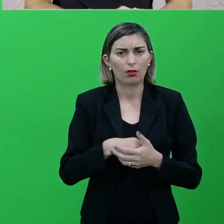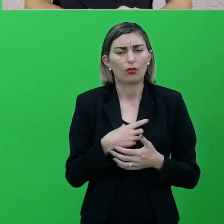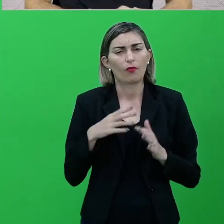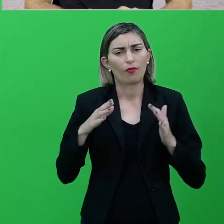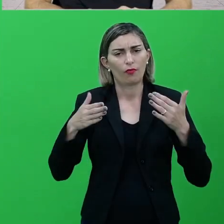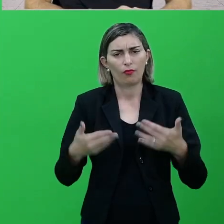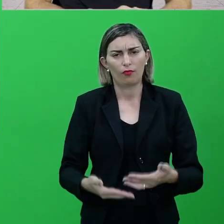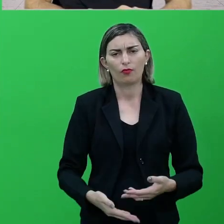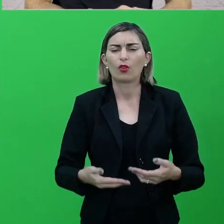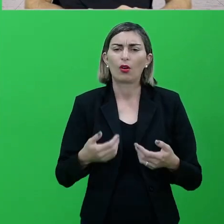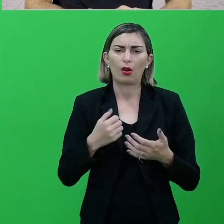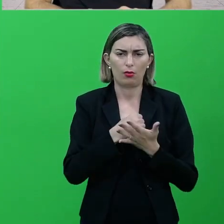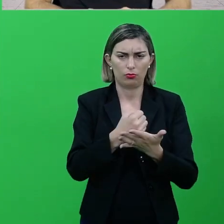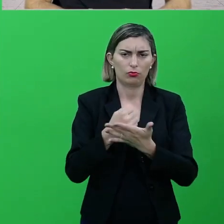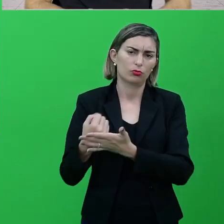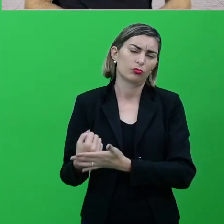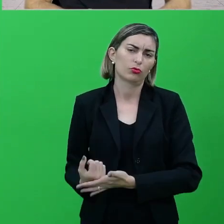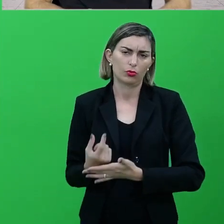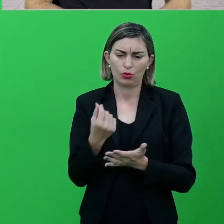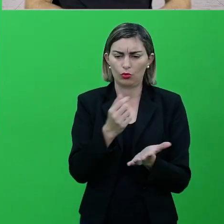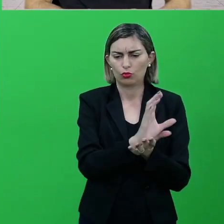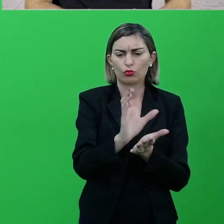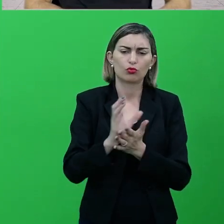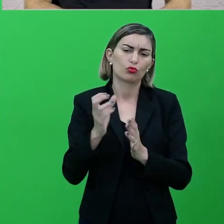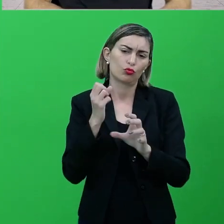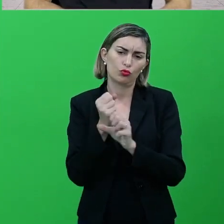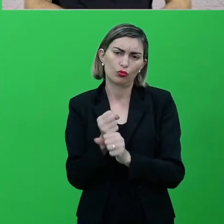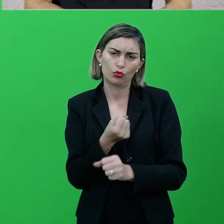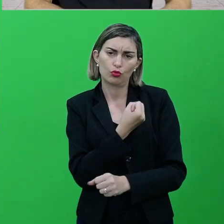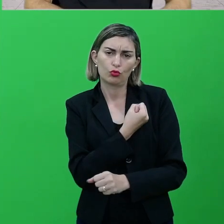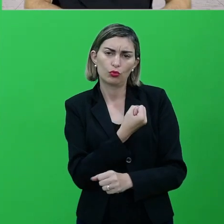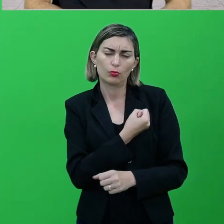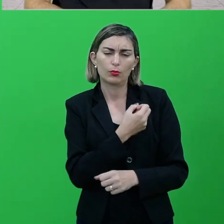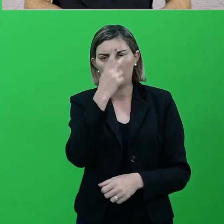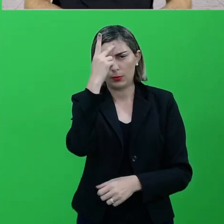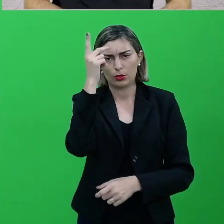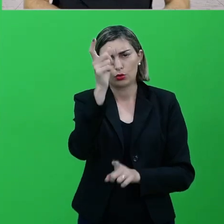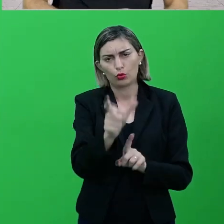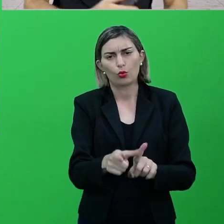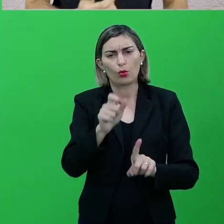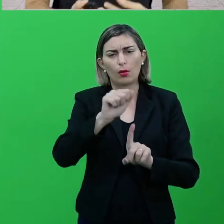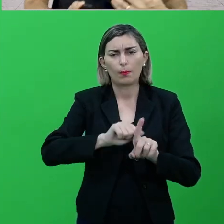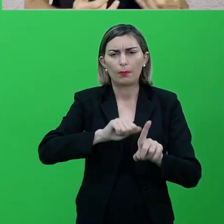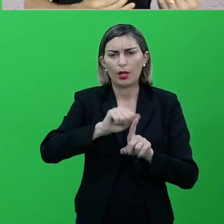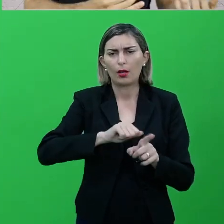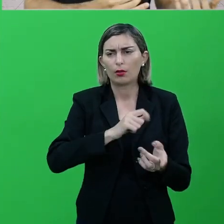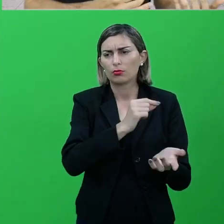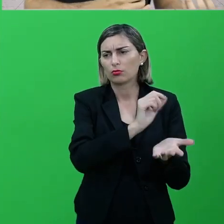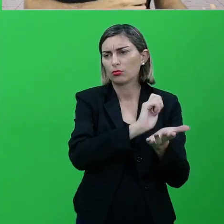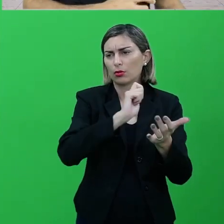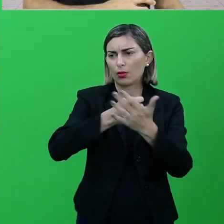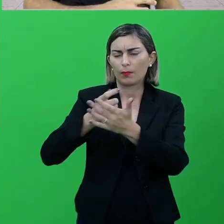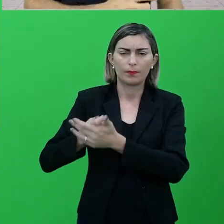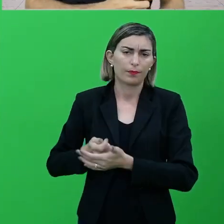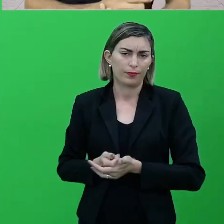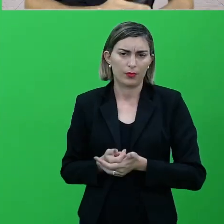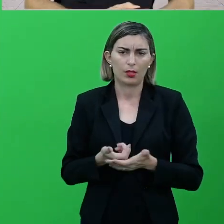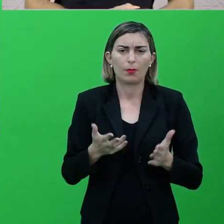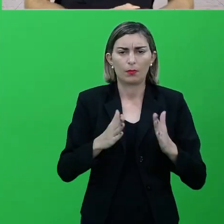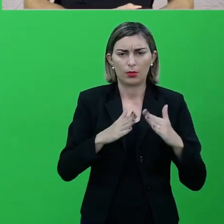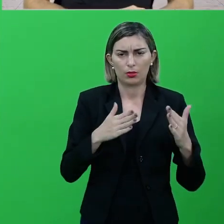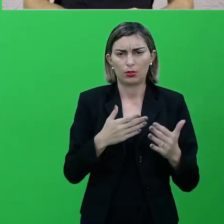nos colaboradores, com medição em termos de números, pessoa, mês, redistribuição. Então, no caso do setor